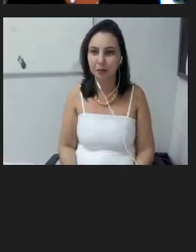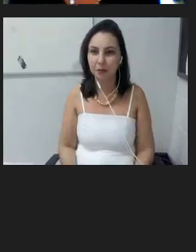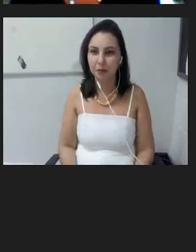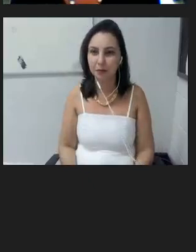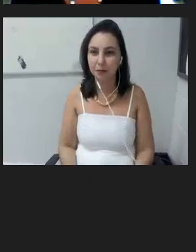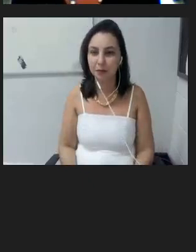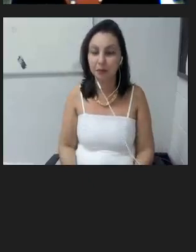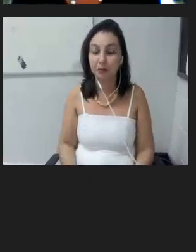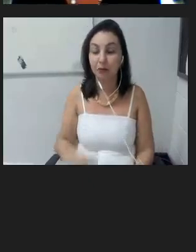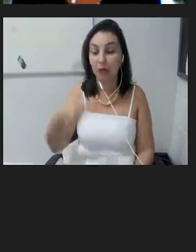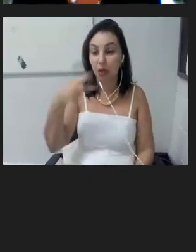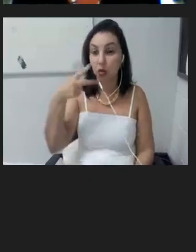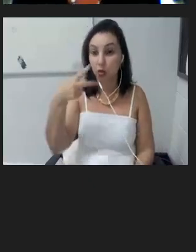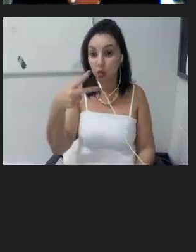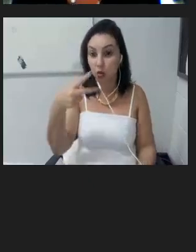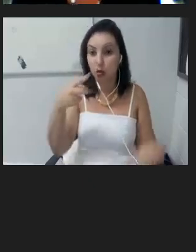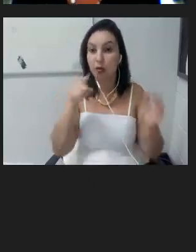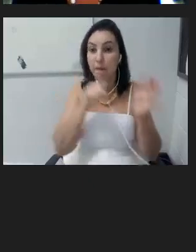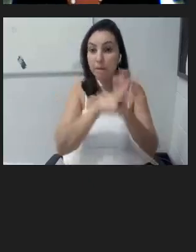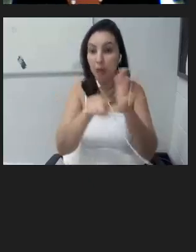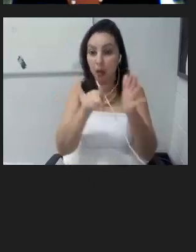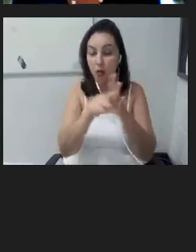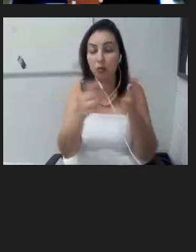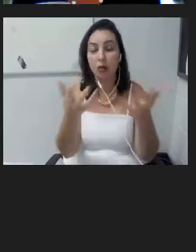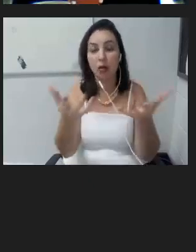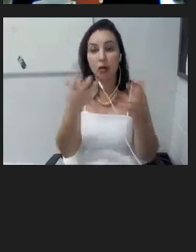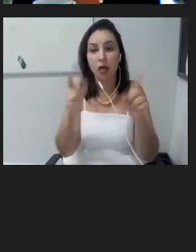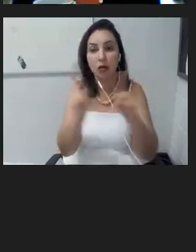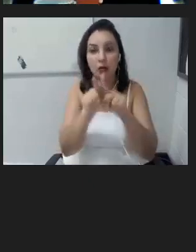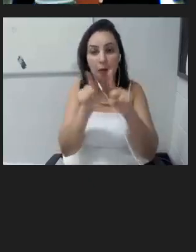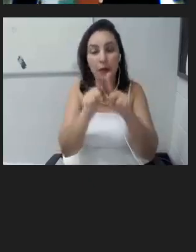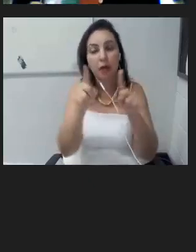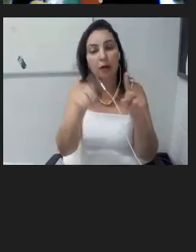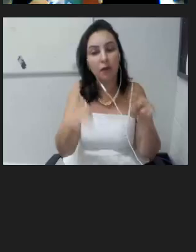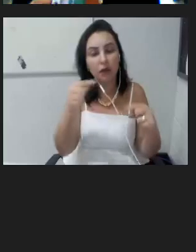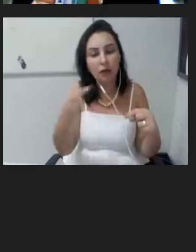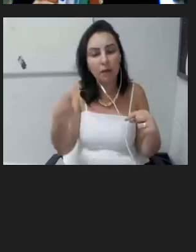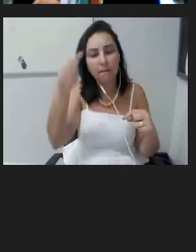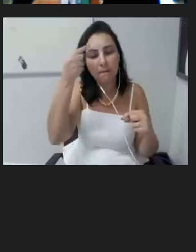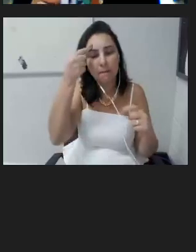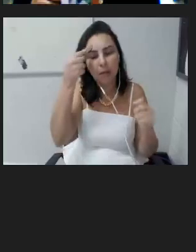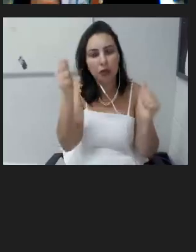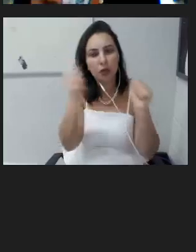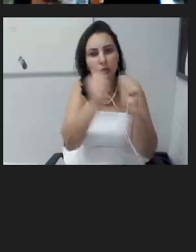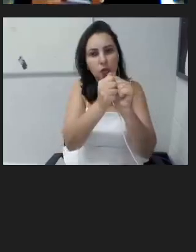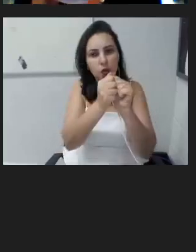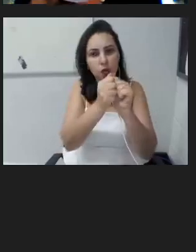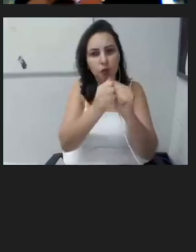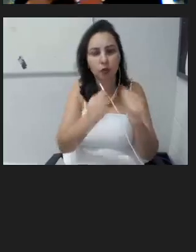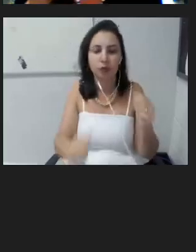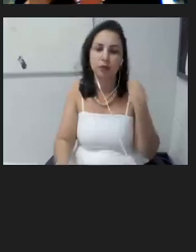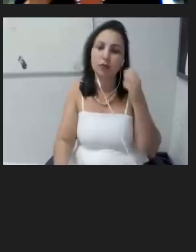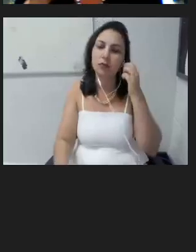Essas duas perguntas eu queria também que vocês pensassem junto comigo.